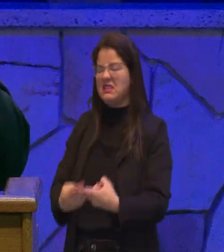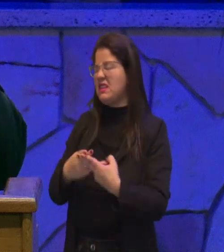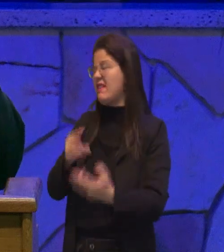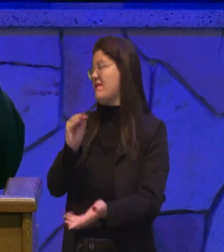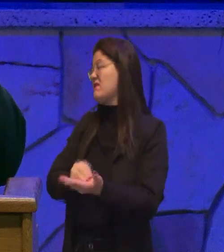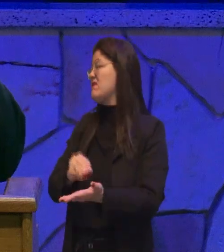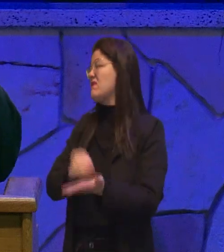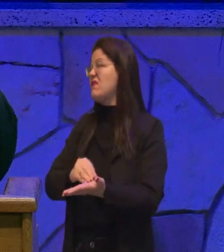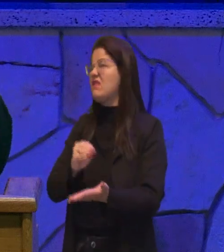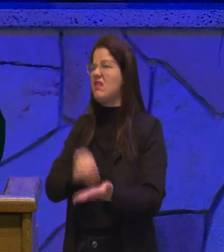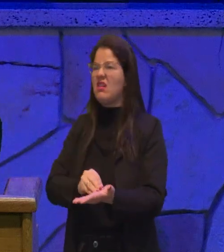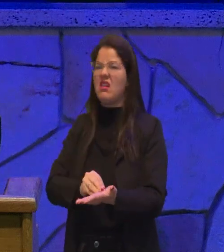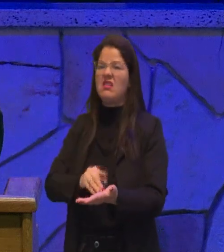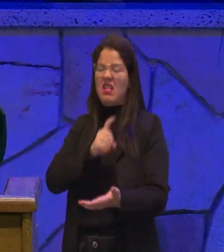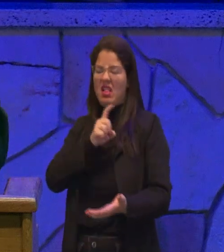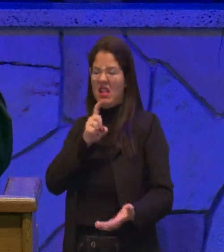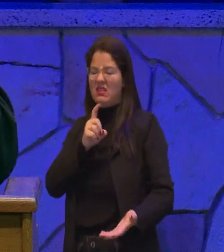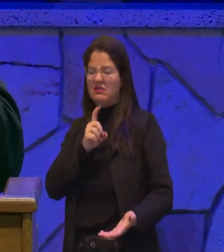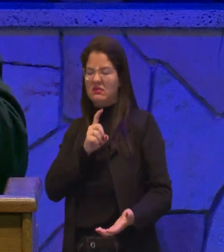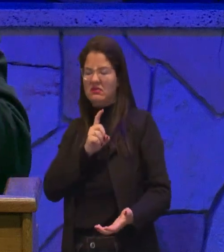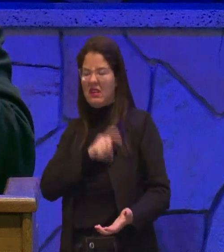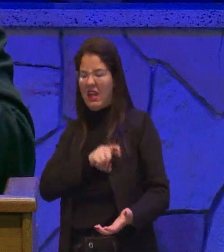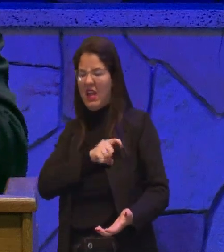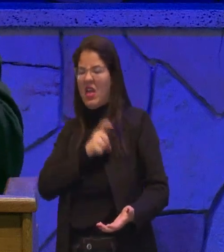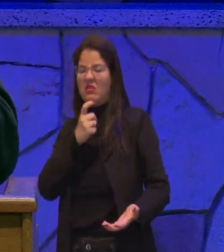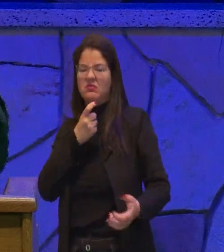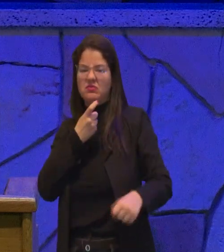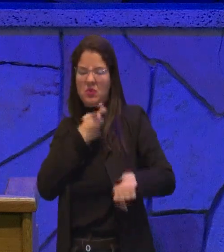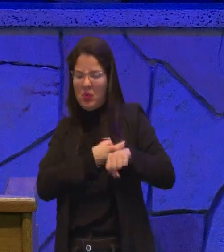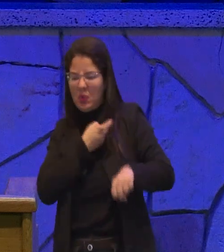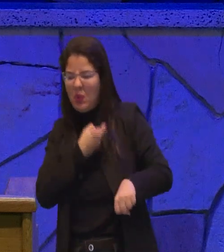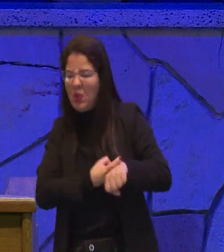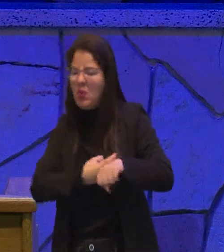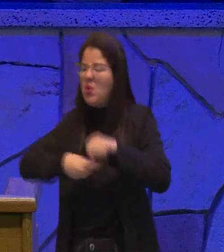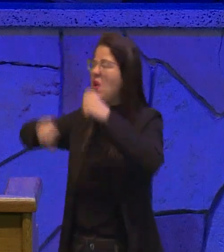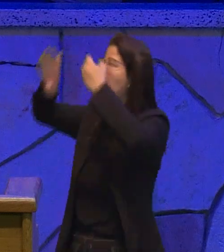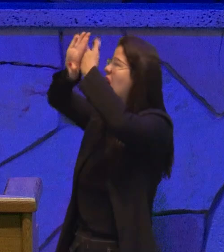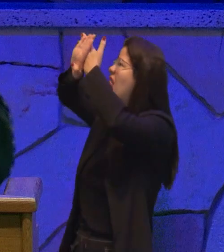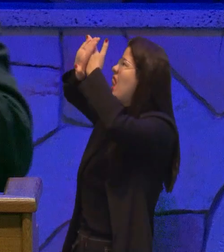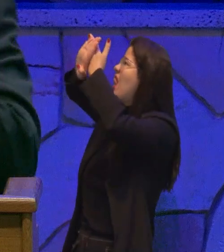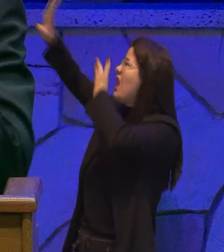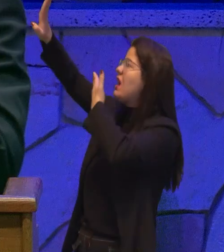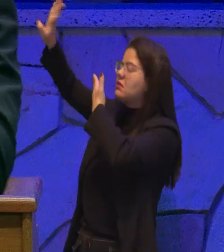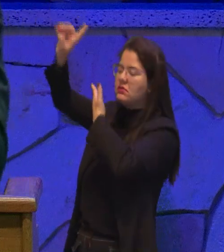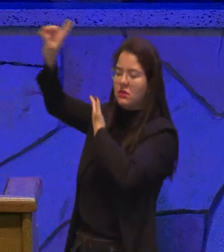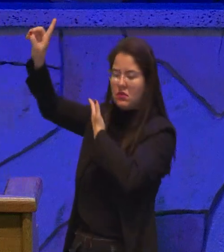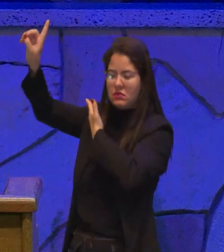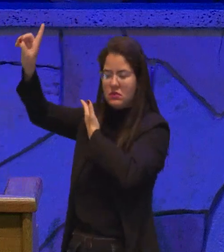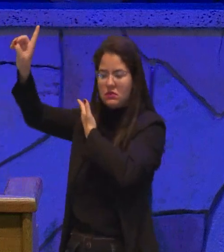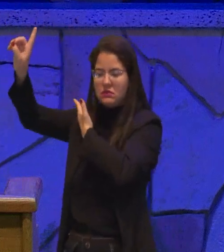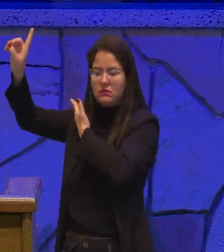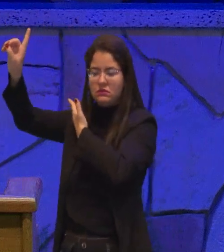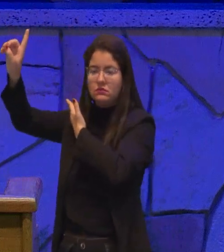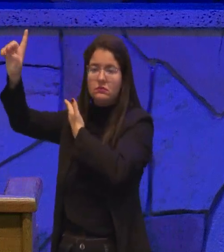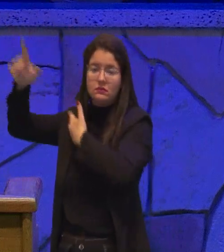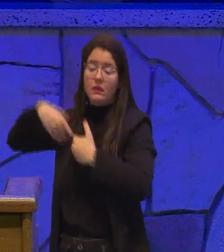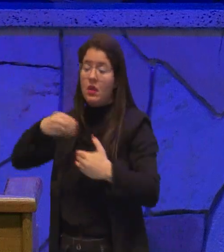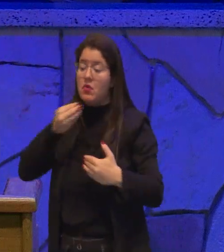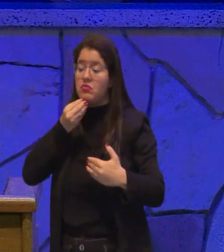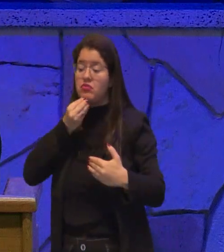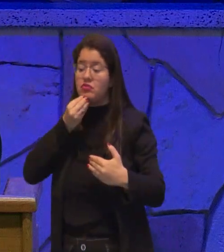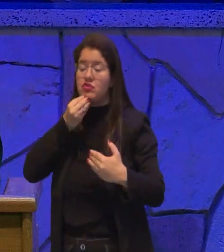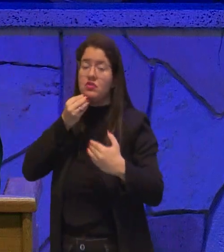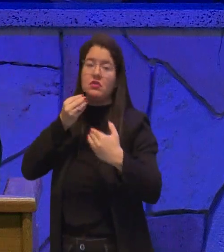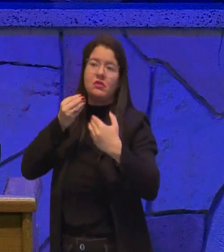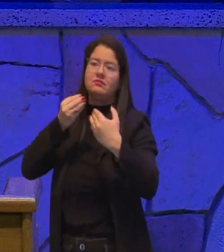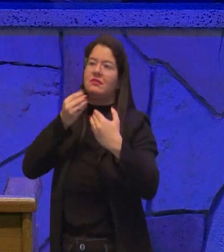sua frieza, no seu distanciamento de Deus. Ele se torna perdido. E eu poderia aqui citar, se houvesse tempo, esse é o tipo de mensagem que a